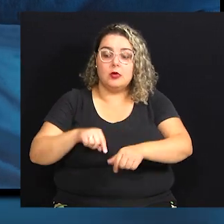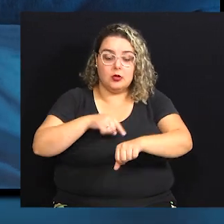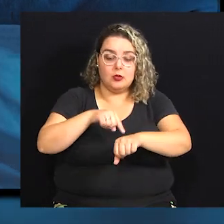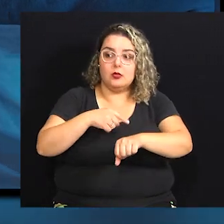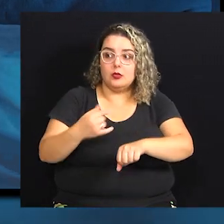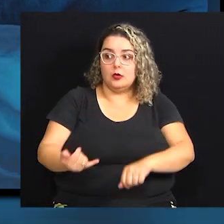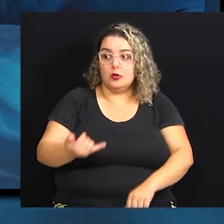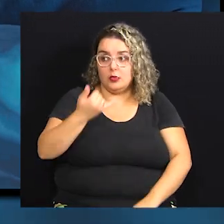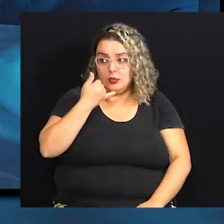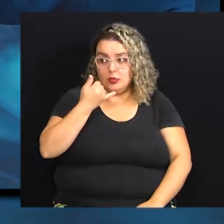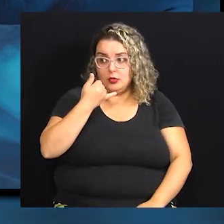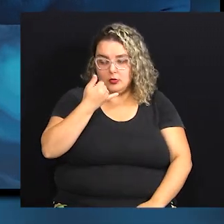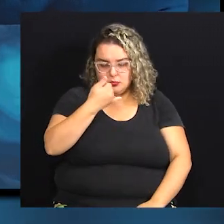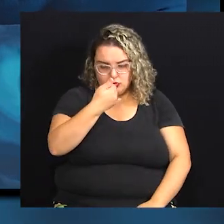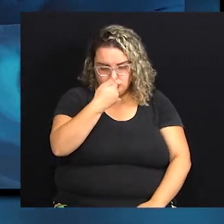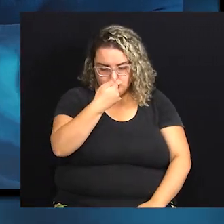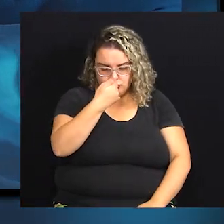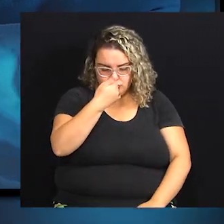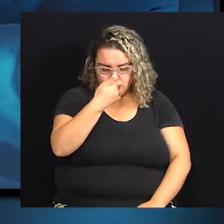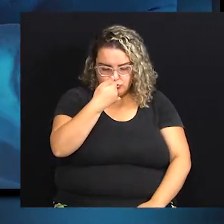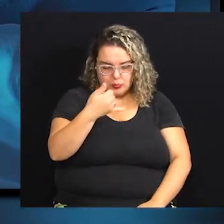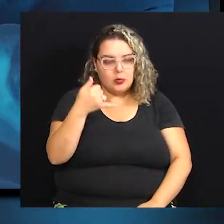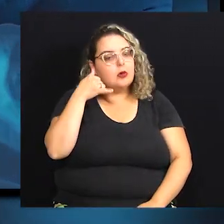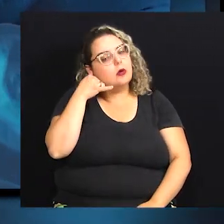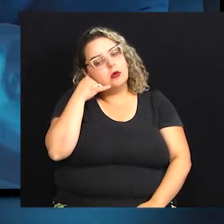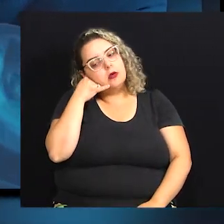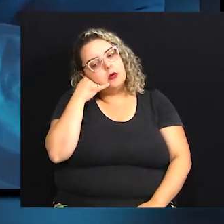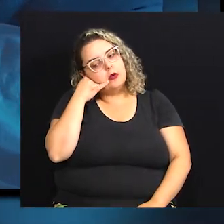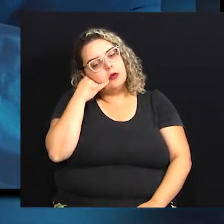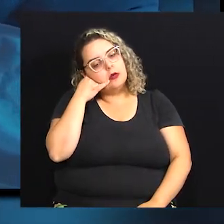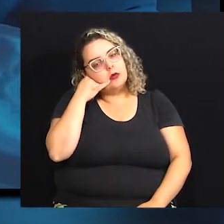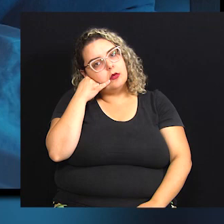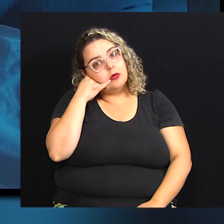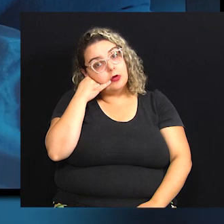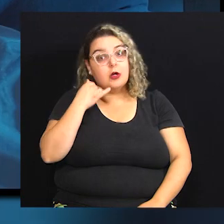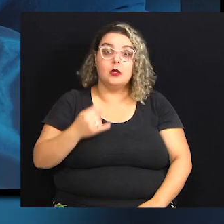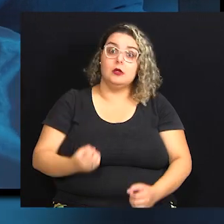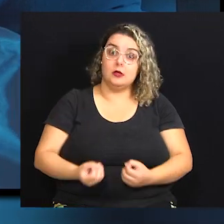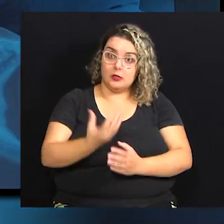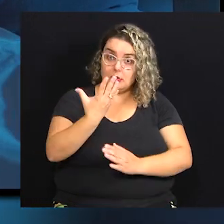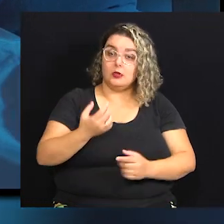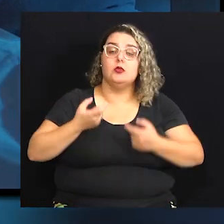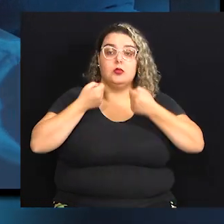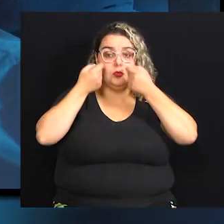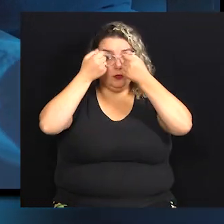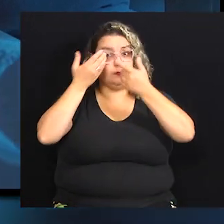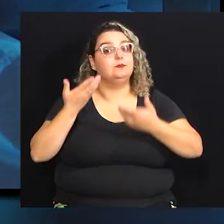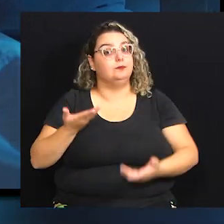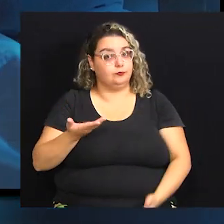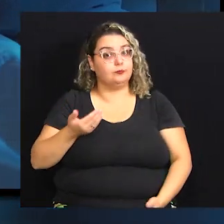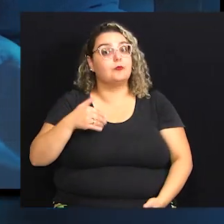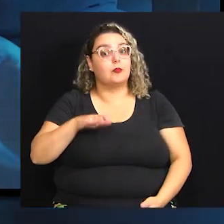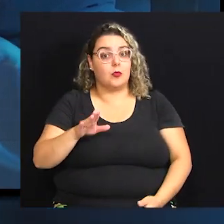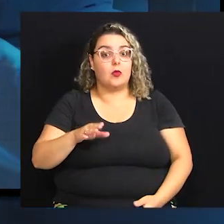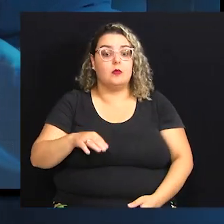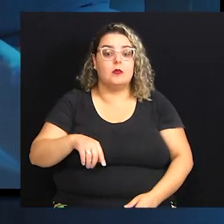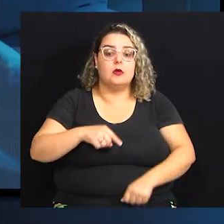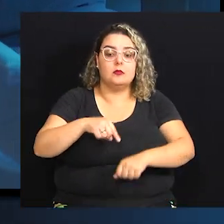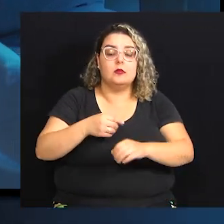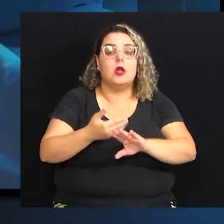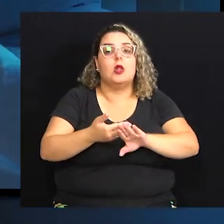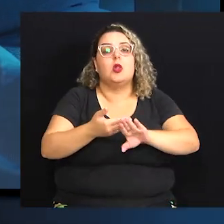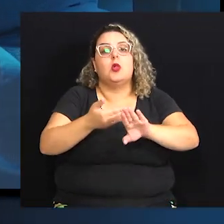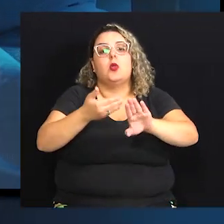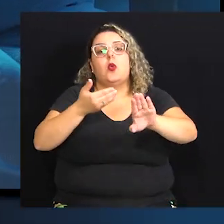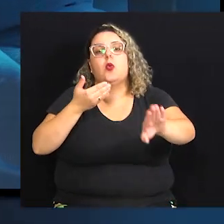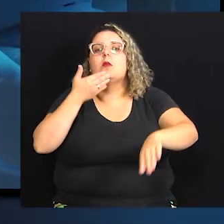inclusive o tempo que o celular fica colado na cabeça com o desenvolvimento de tumor cerebral, para você ter ideia. Então, quanto mais tempo puder